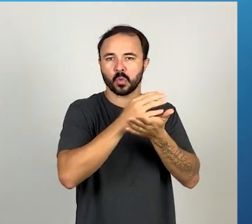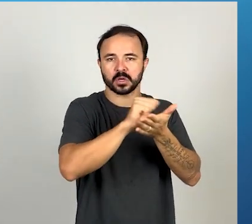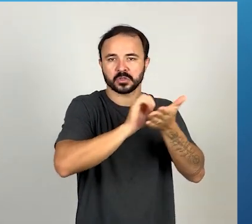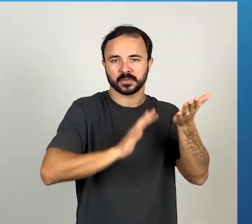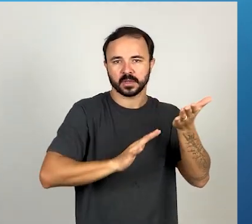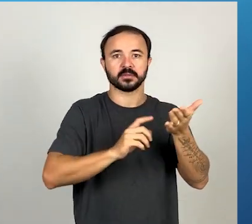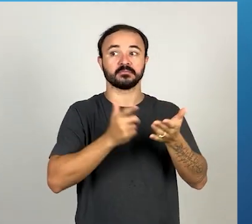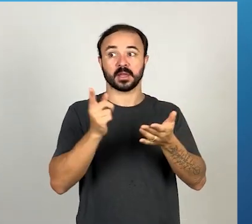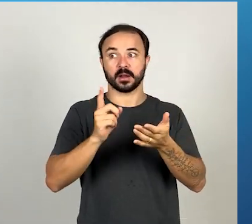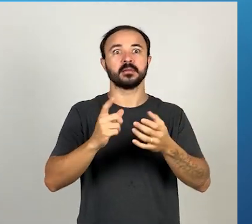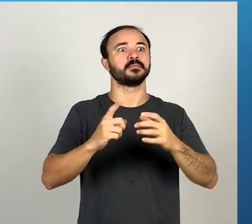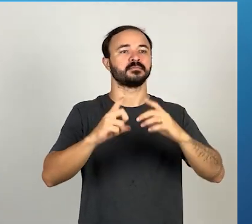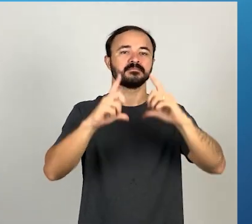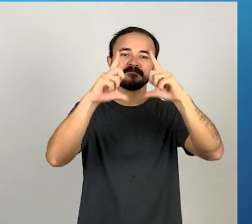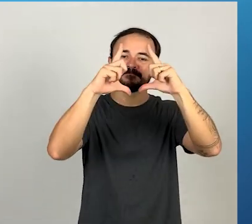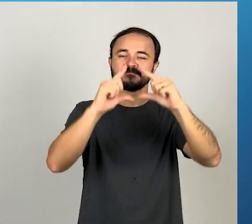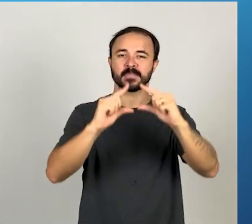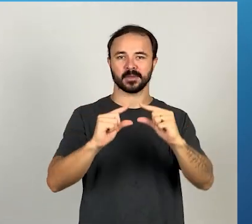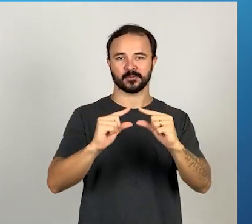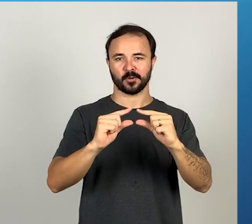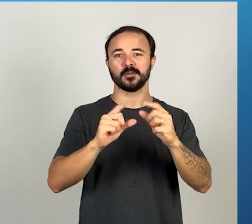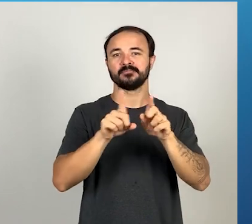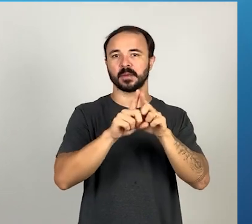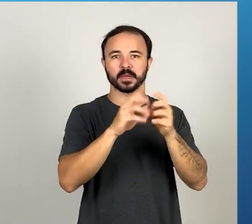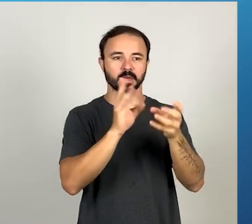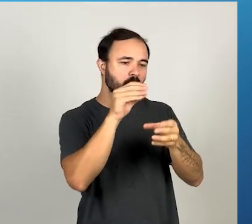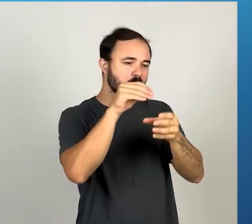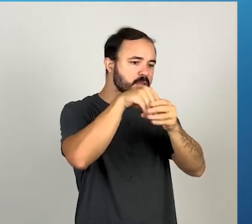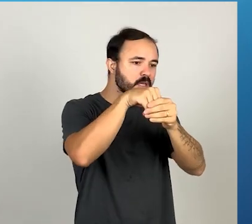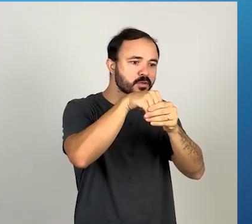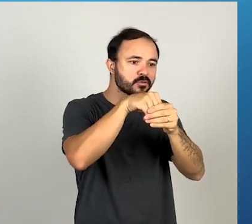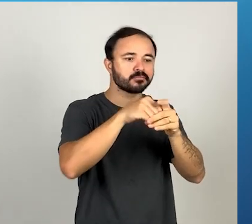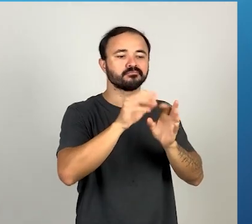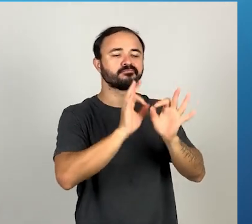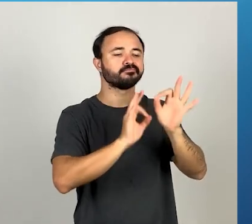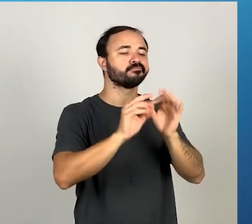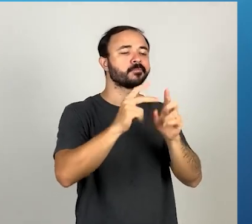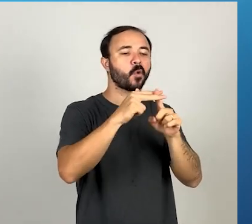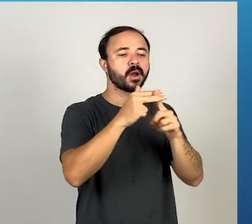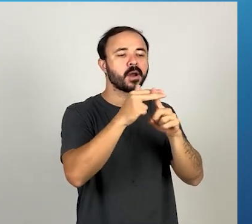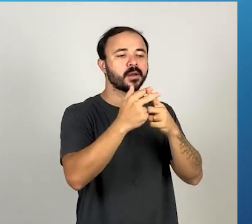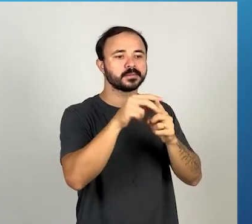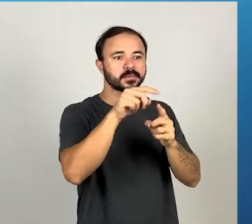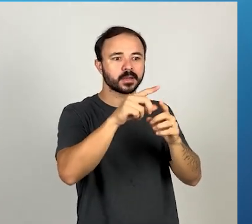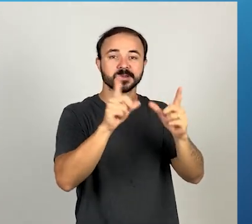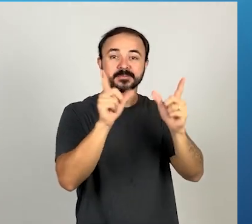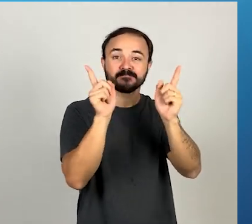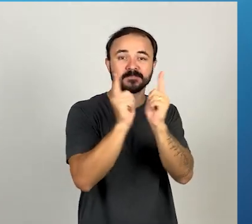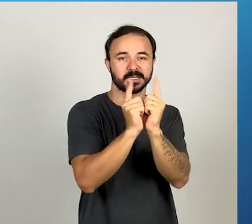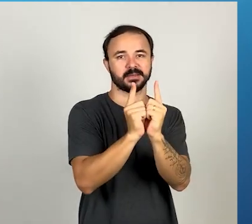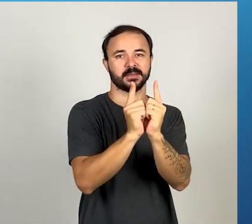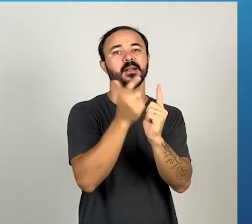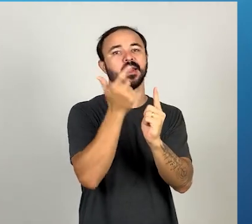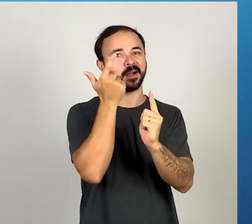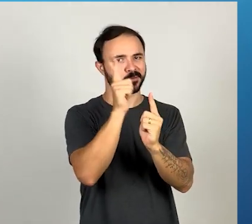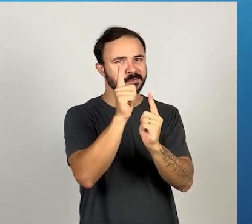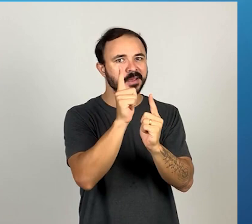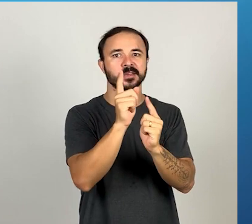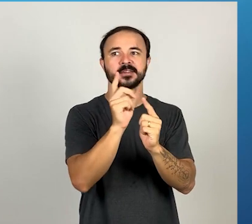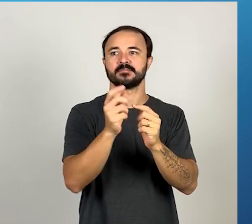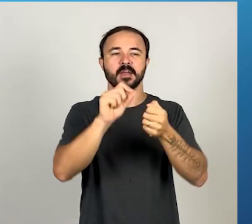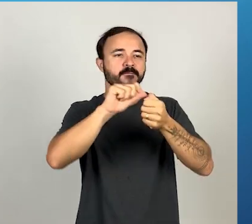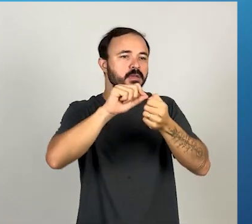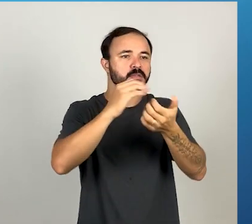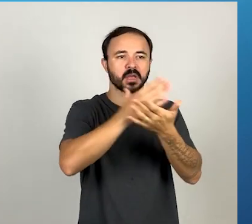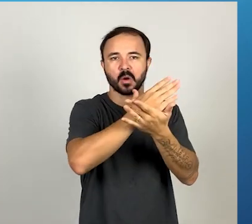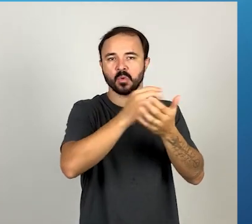que têm as suas portas de entrada e saída, microcontroladores menores, e que, dependendo do objetivo do projeto, podem cumprir muito